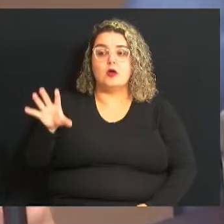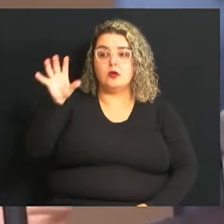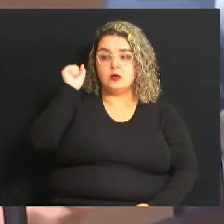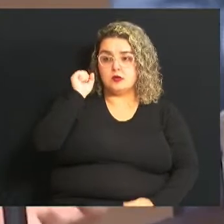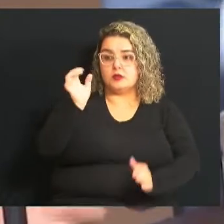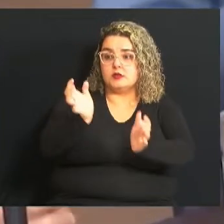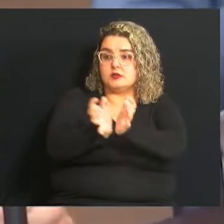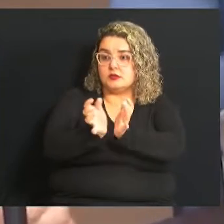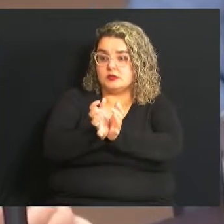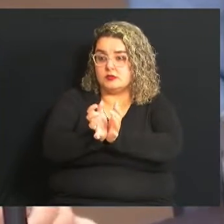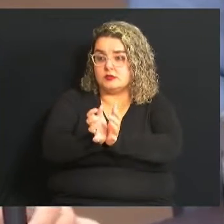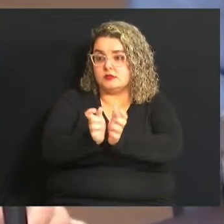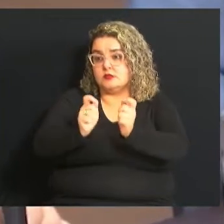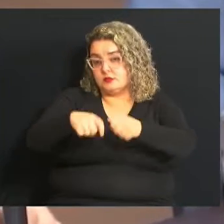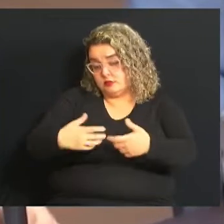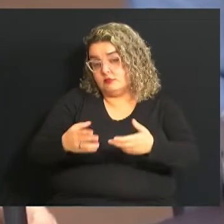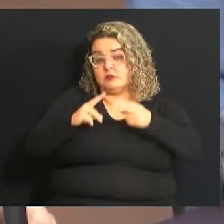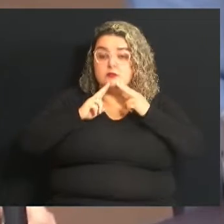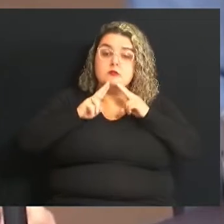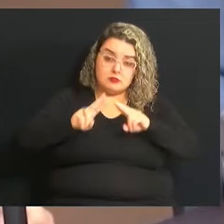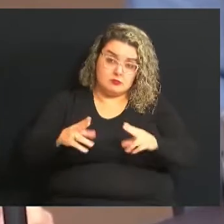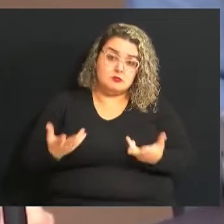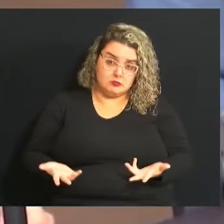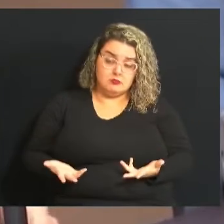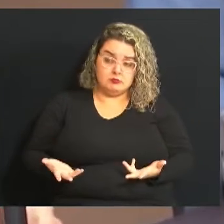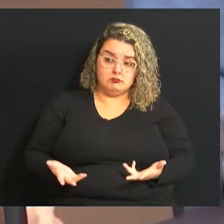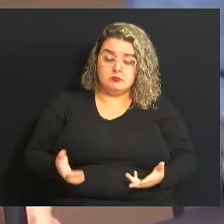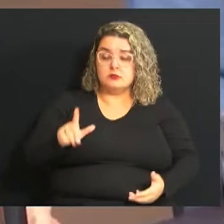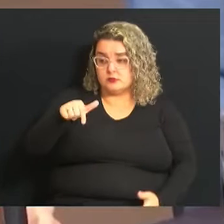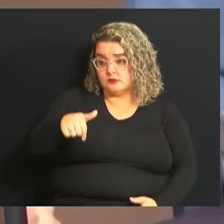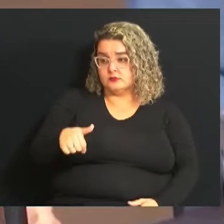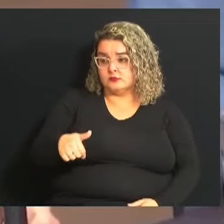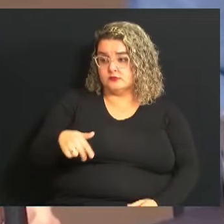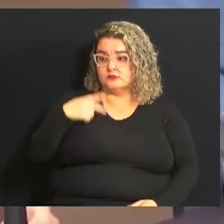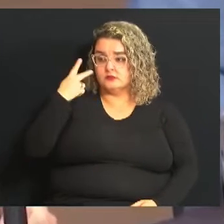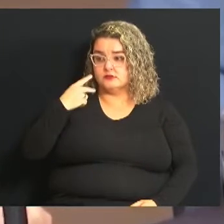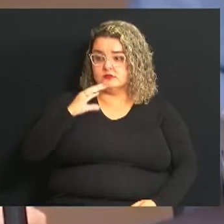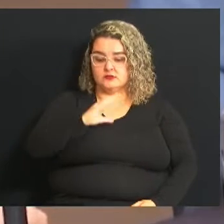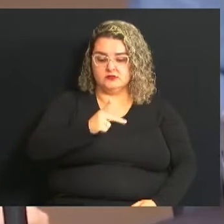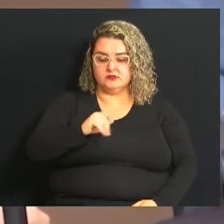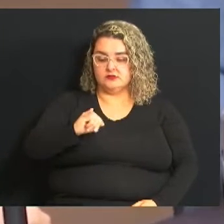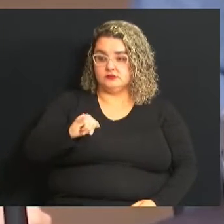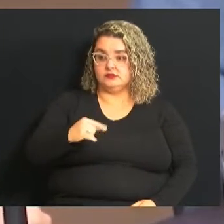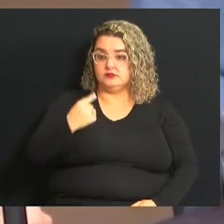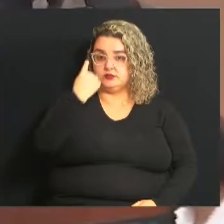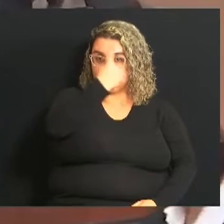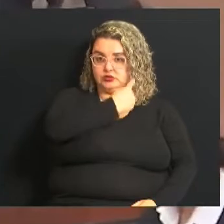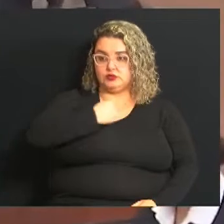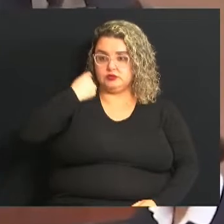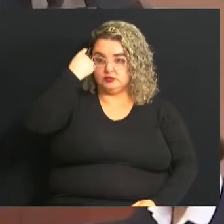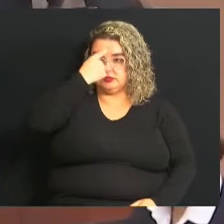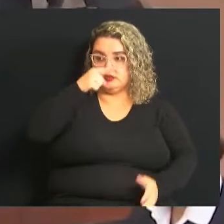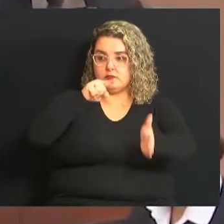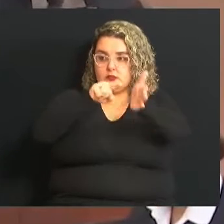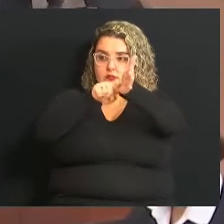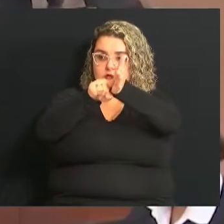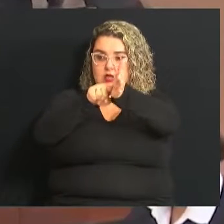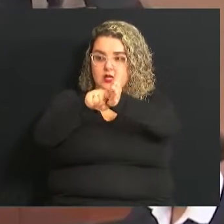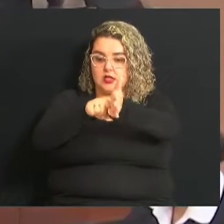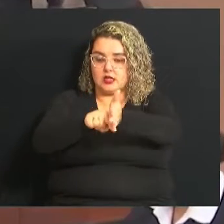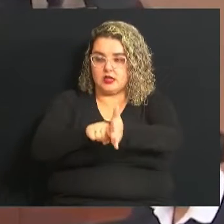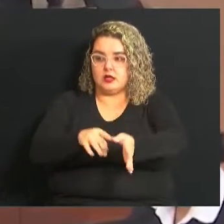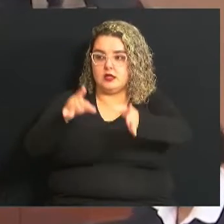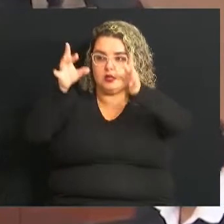na condição de testemunha. O parlamentar depôs na CPI por cerca de 1 hora e foi questionado sobre detalhes